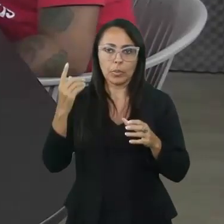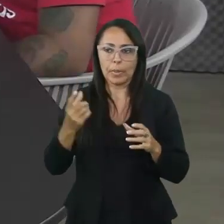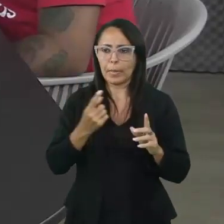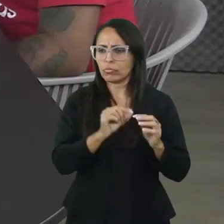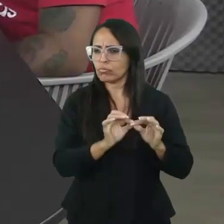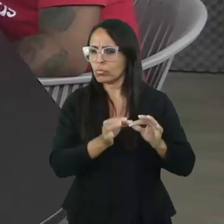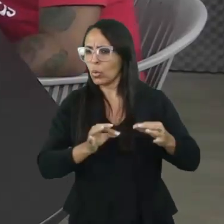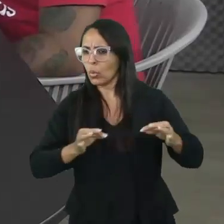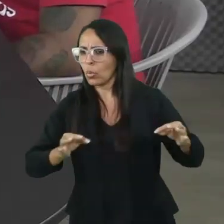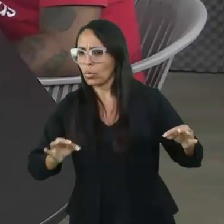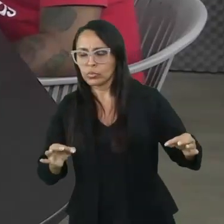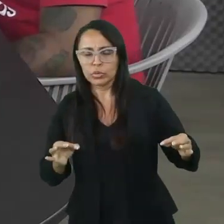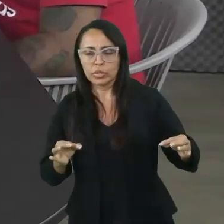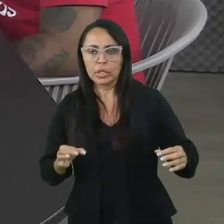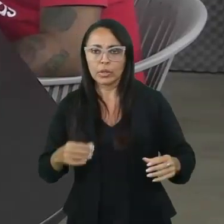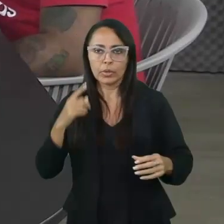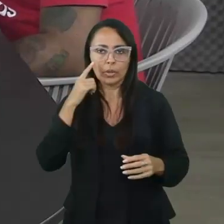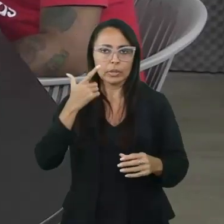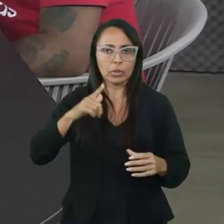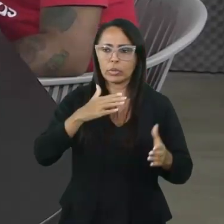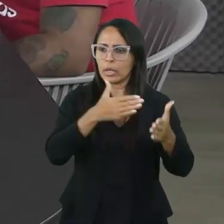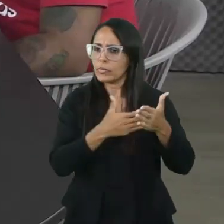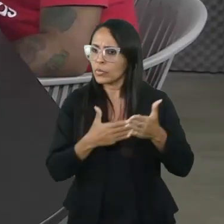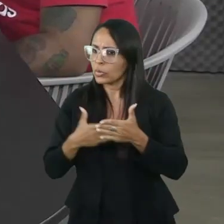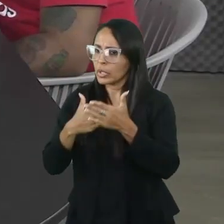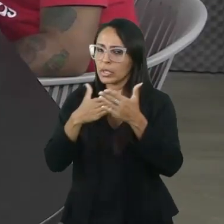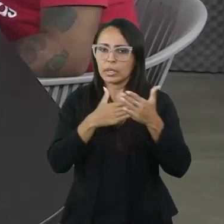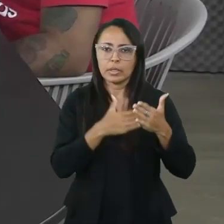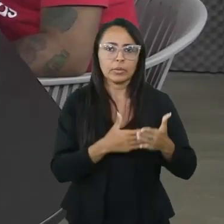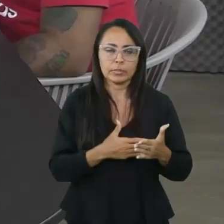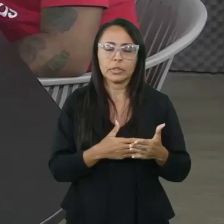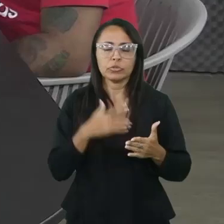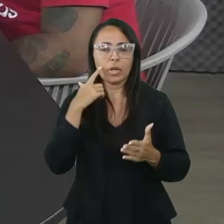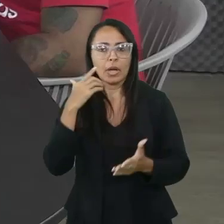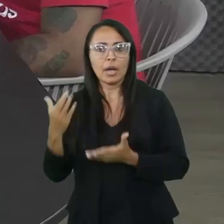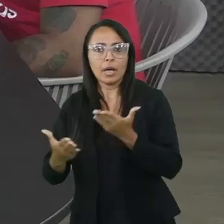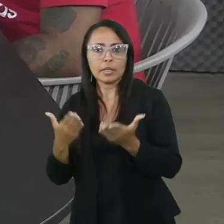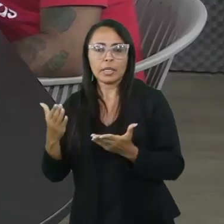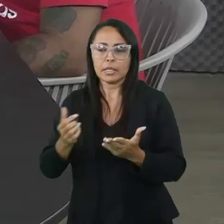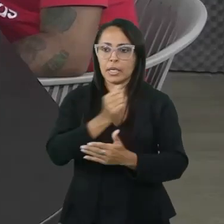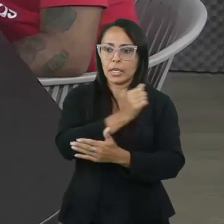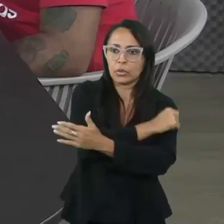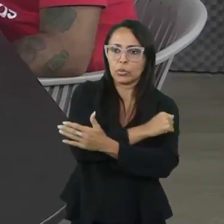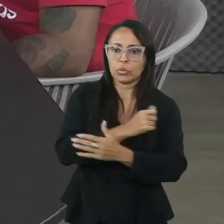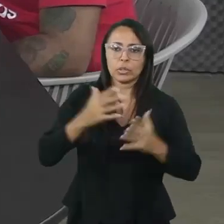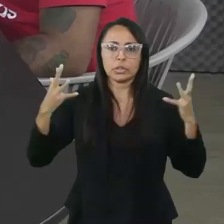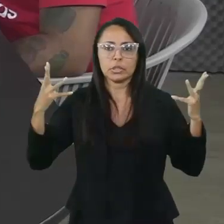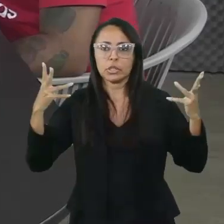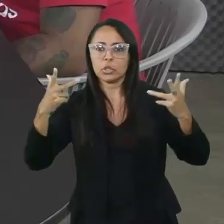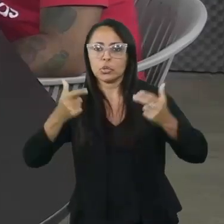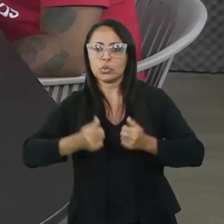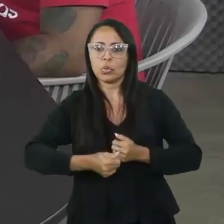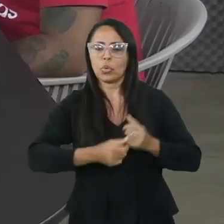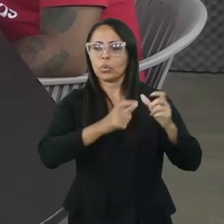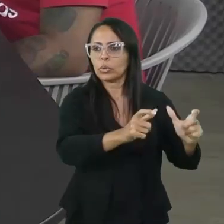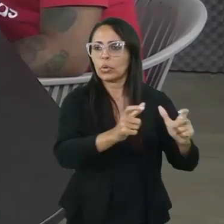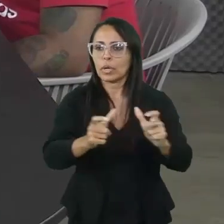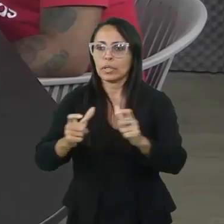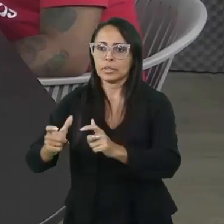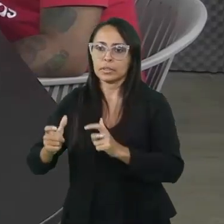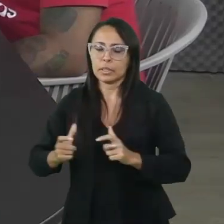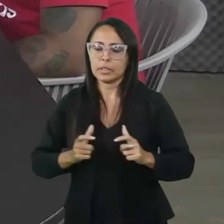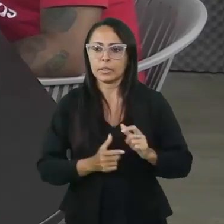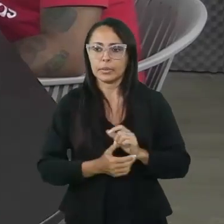comunidade agora não tem fronteiras, né? Já atende estudante de toda a região metropolitana, digamos assim.